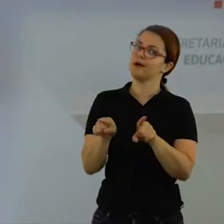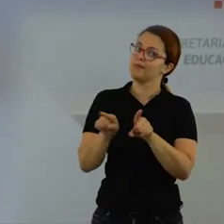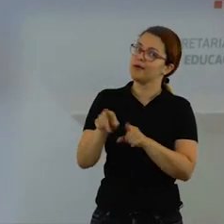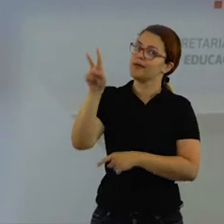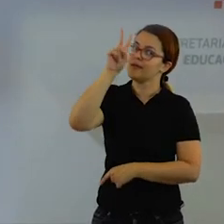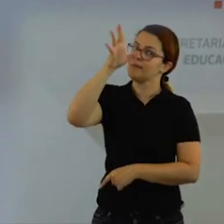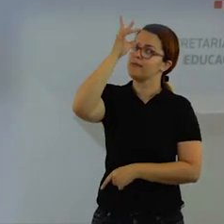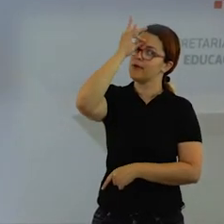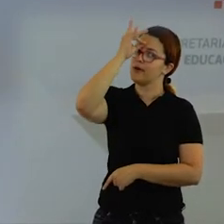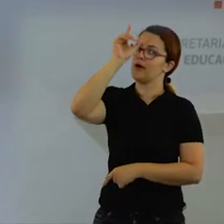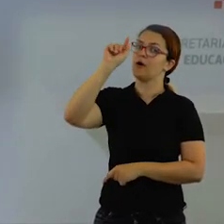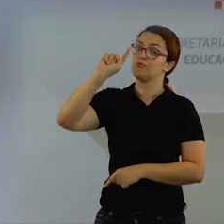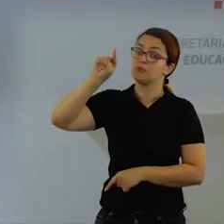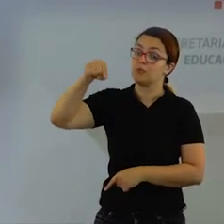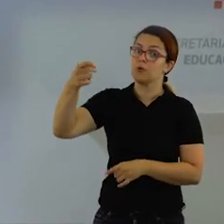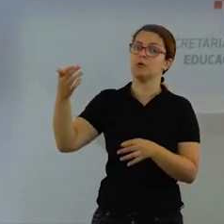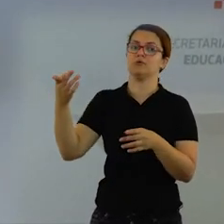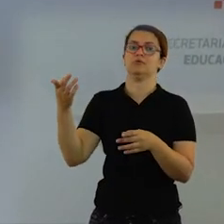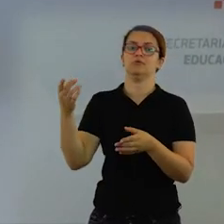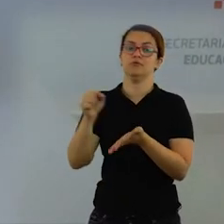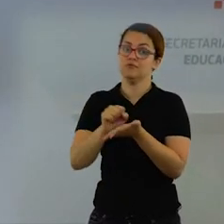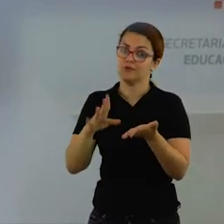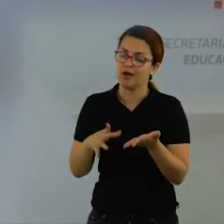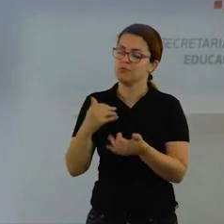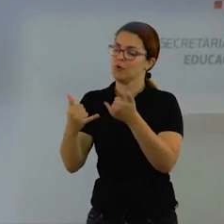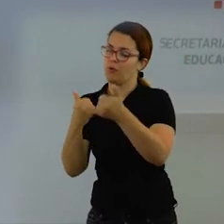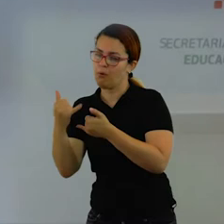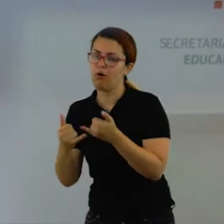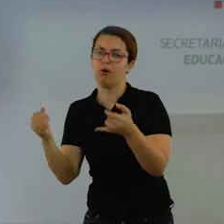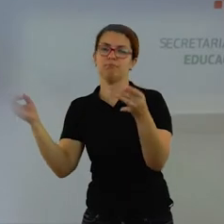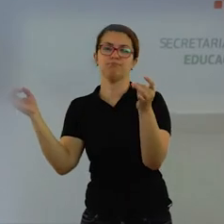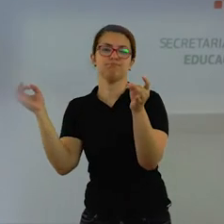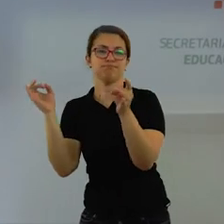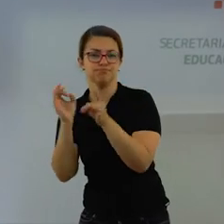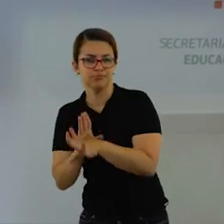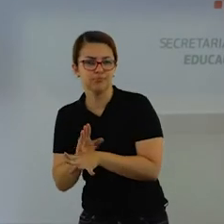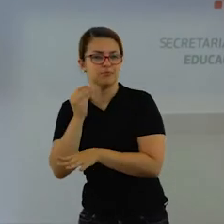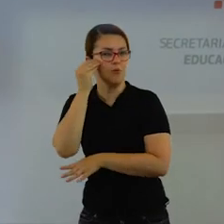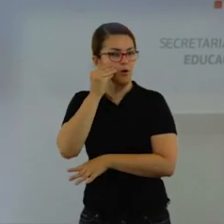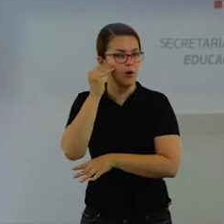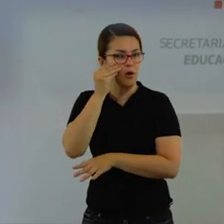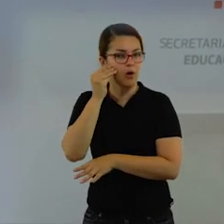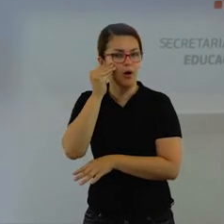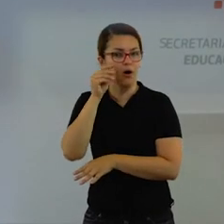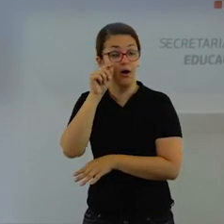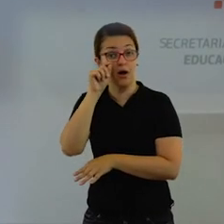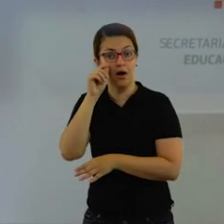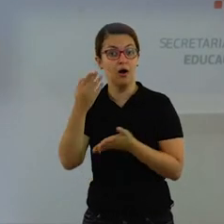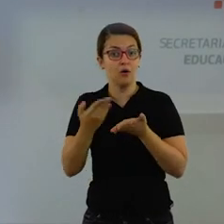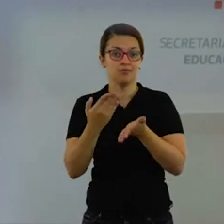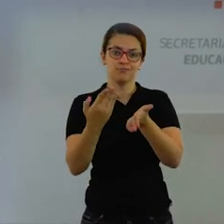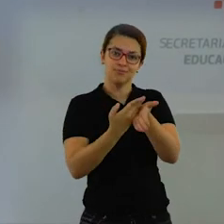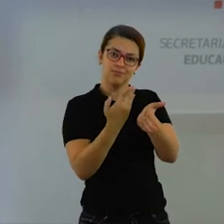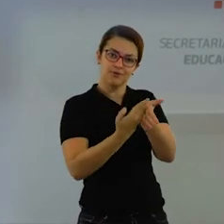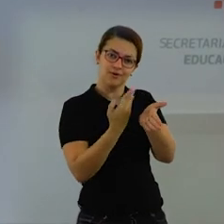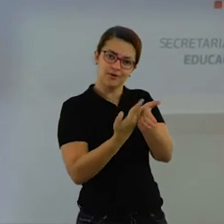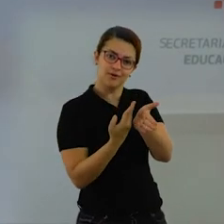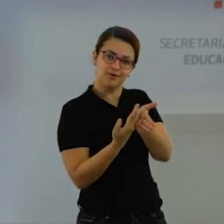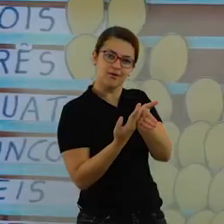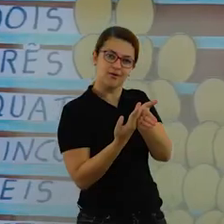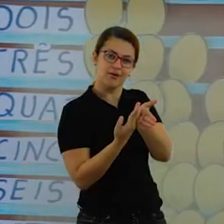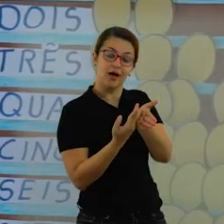não se esqueçam, depois que terminou todo esse processo, que vocês brincaram, que vocês experimentaram, vocês vão